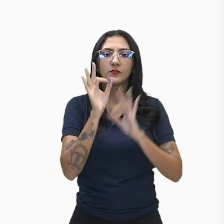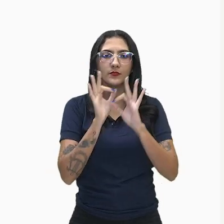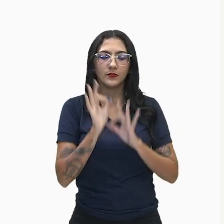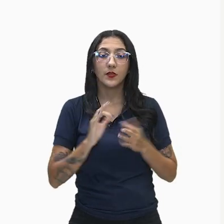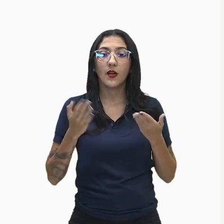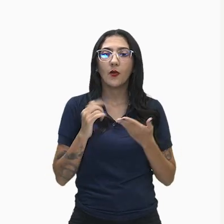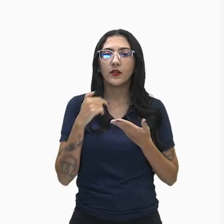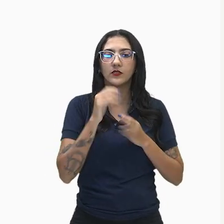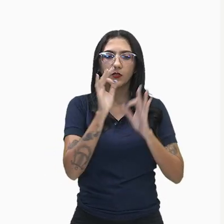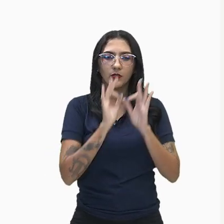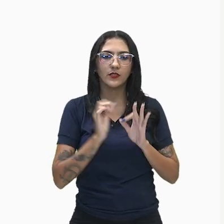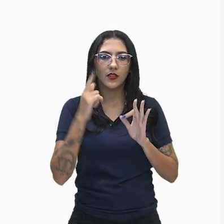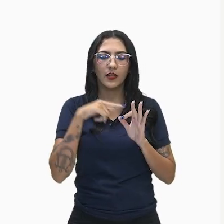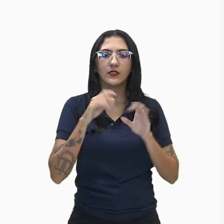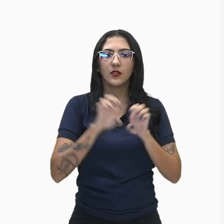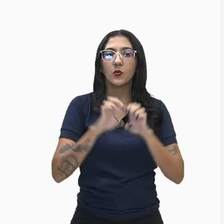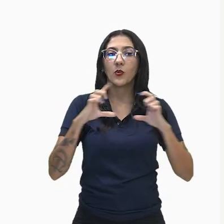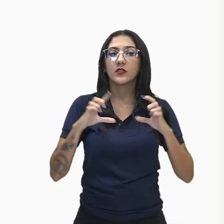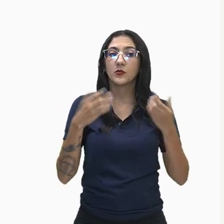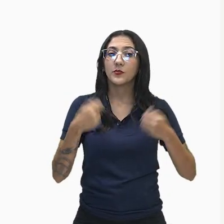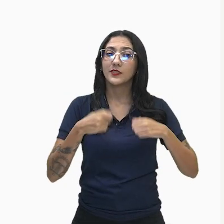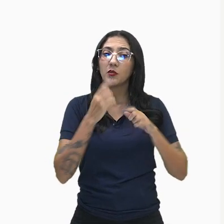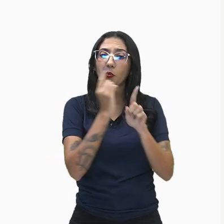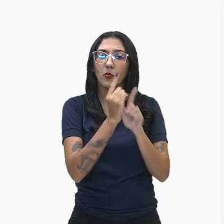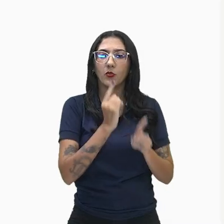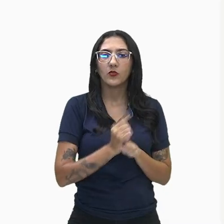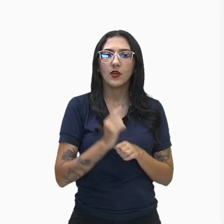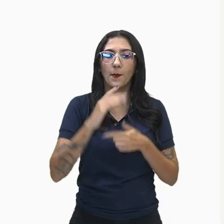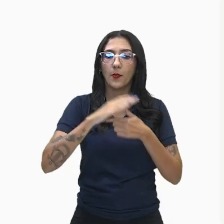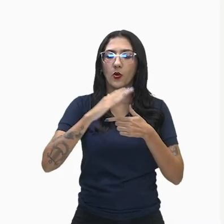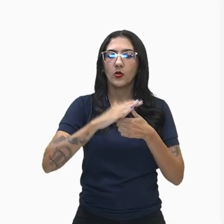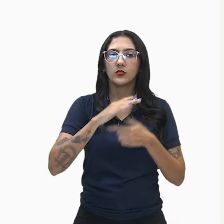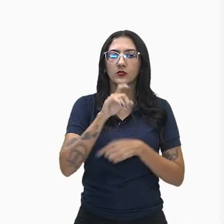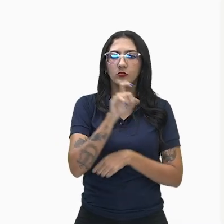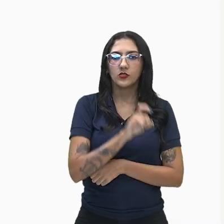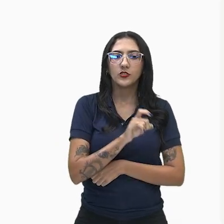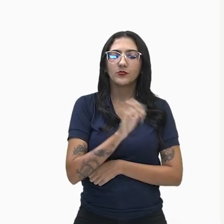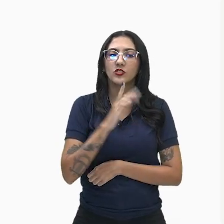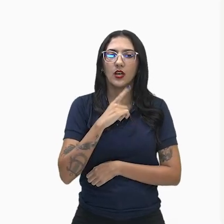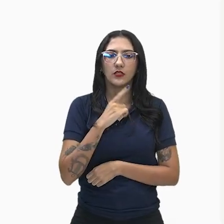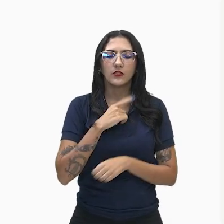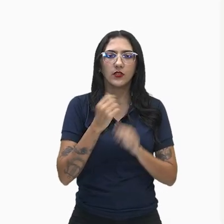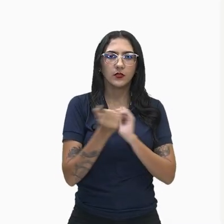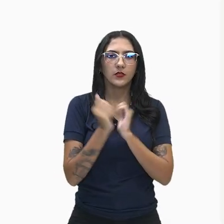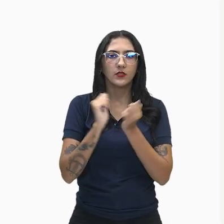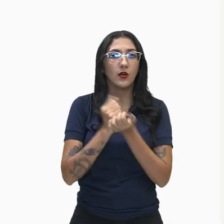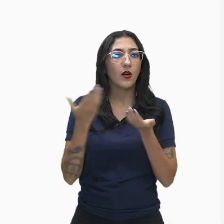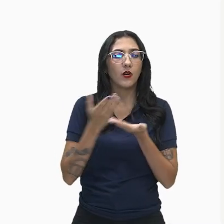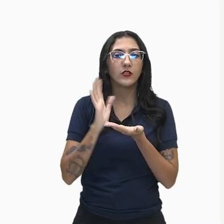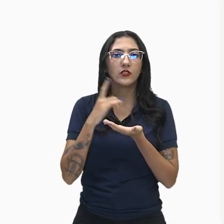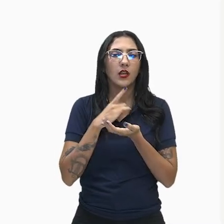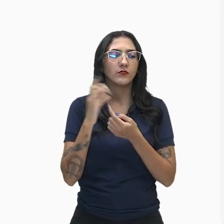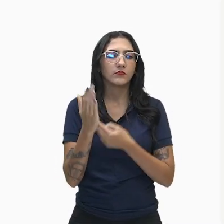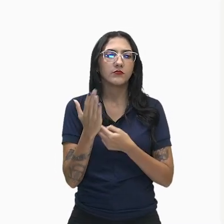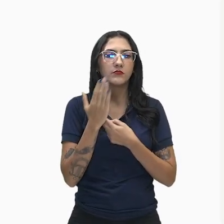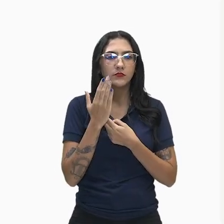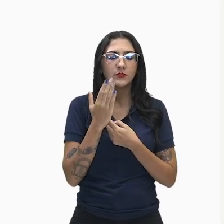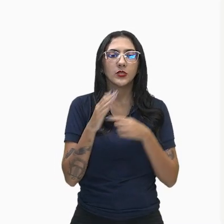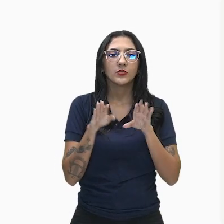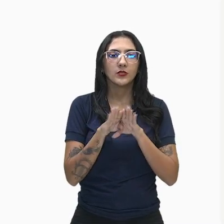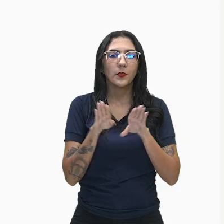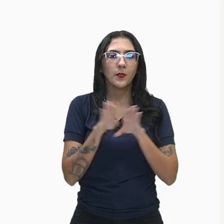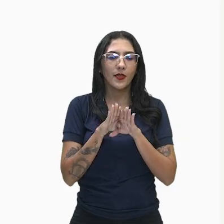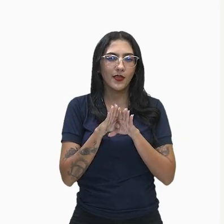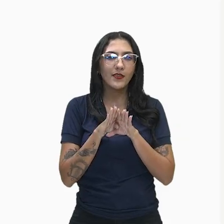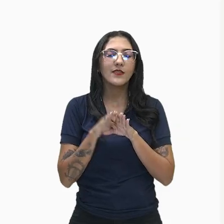nosso objetivo agora é encontrar o valor do x, certo? Já traduzimos toda a situação problema, trouxemos para o universo, né, do